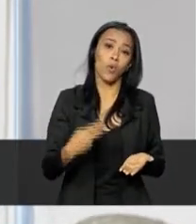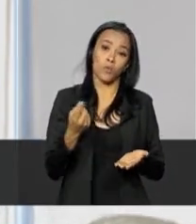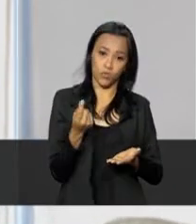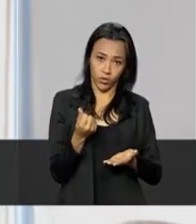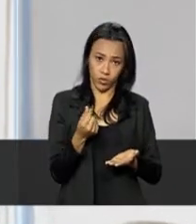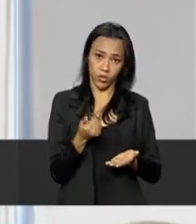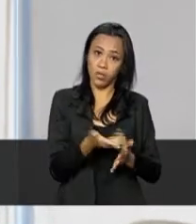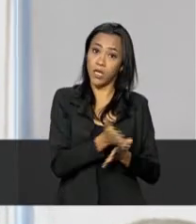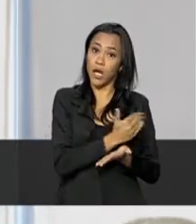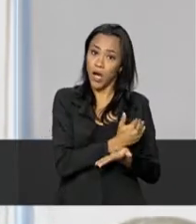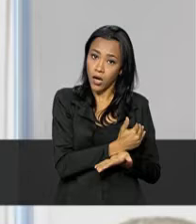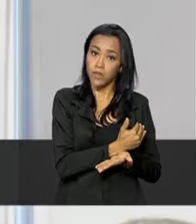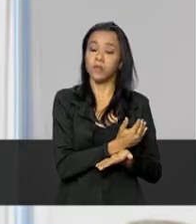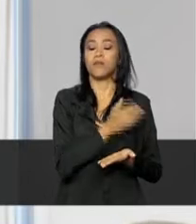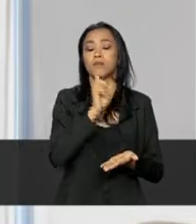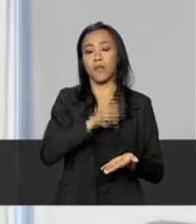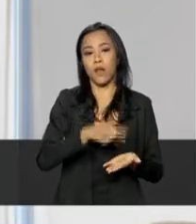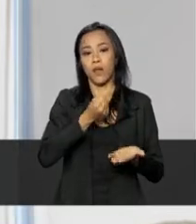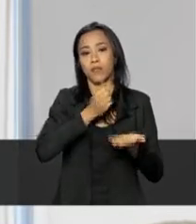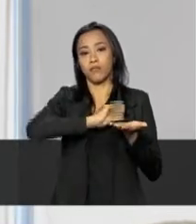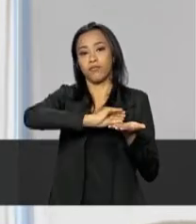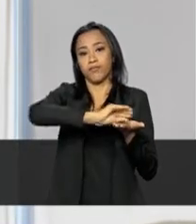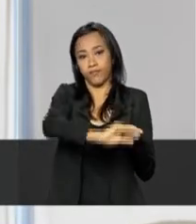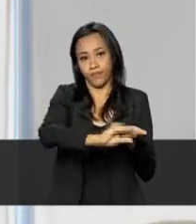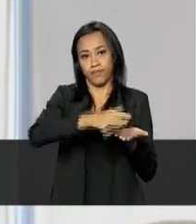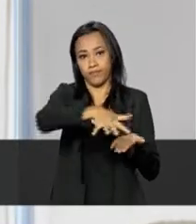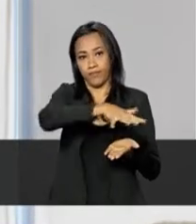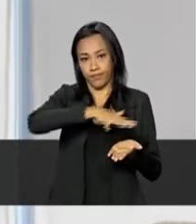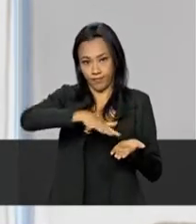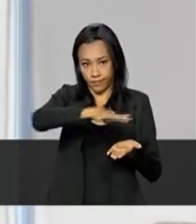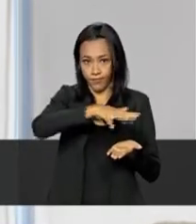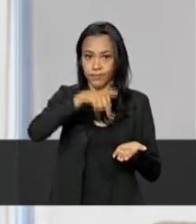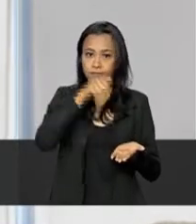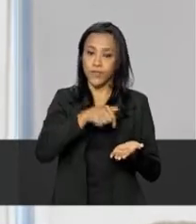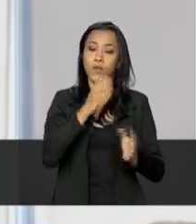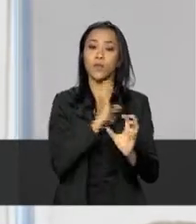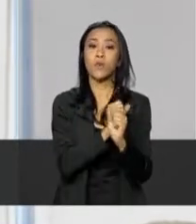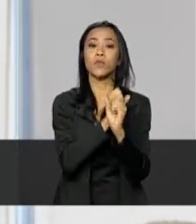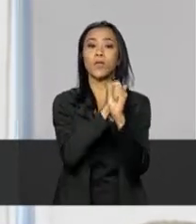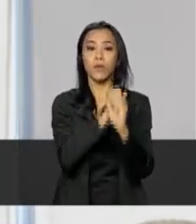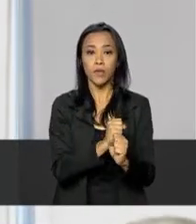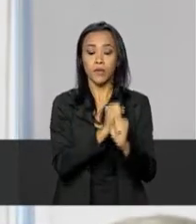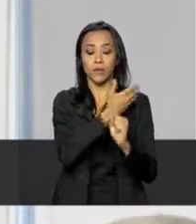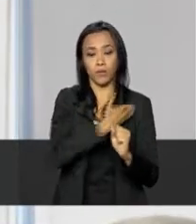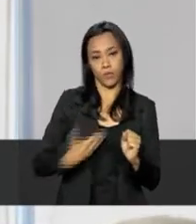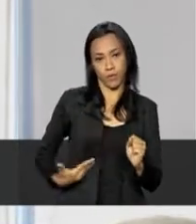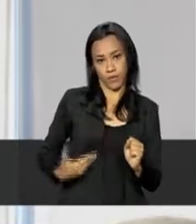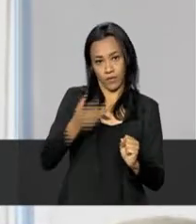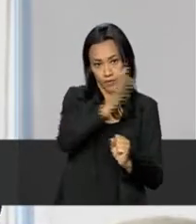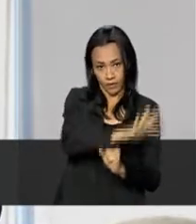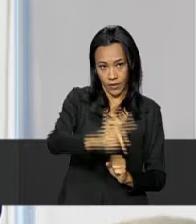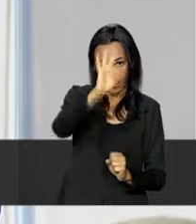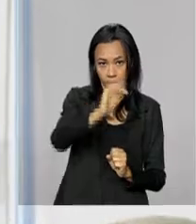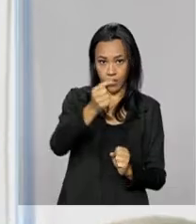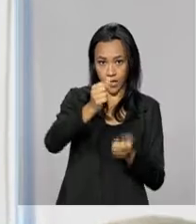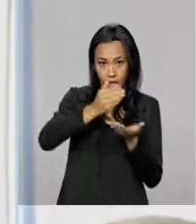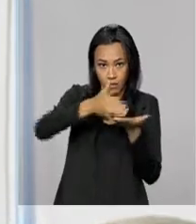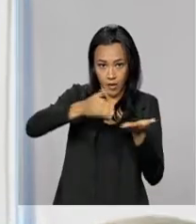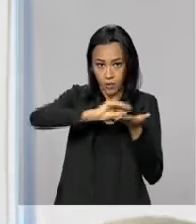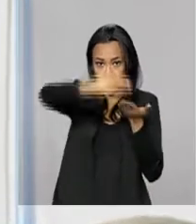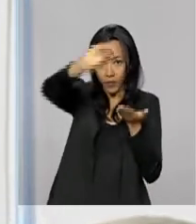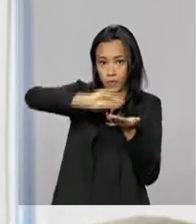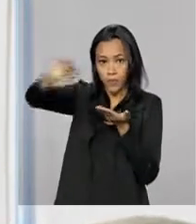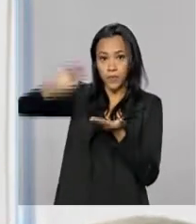vinham sendo disponibilizados no âmbito é do orçamento da união para esses museus e